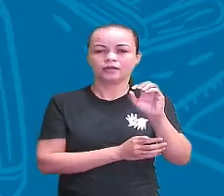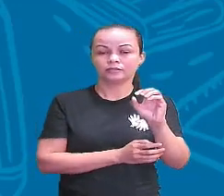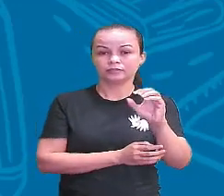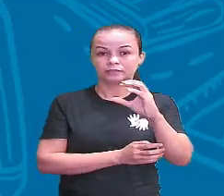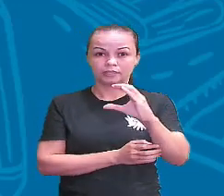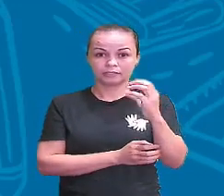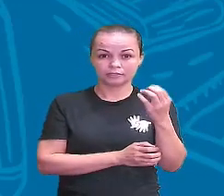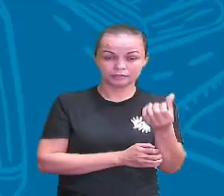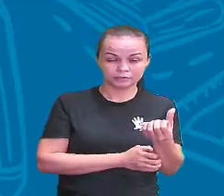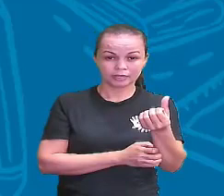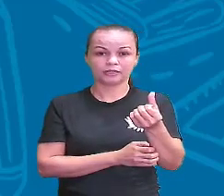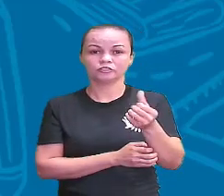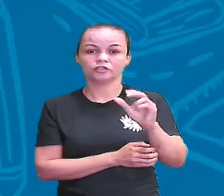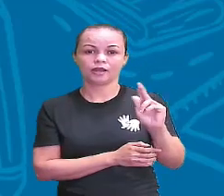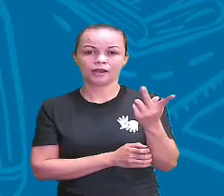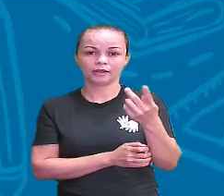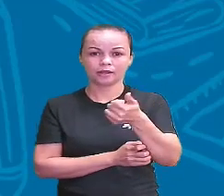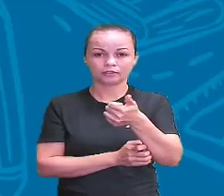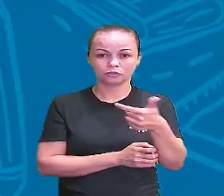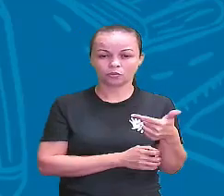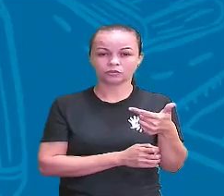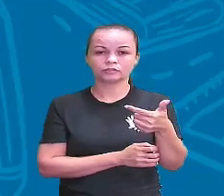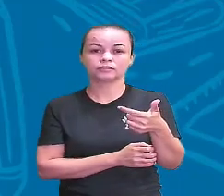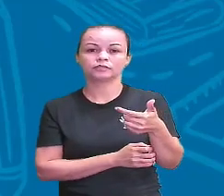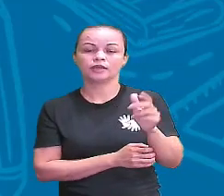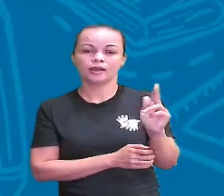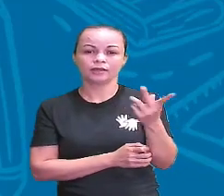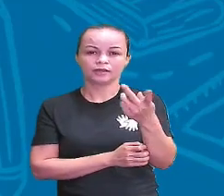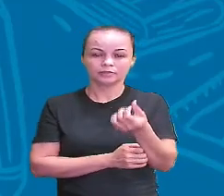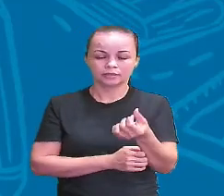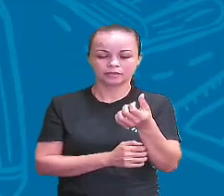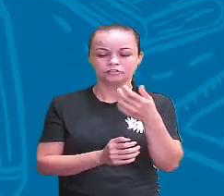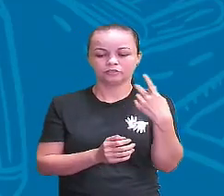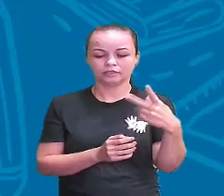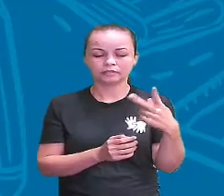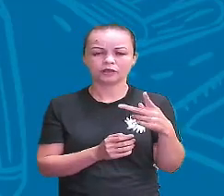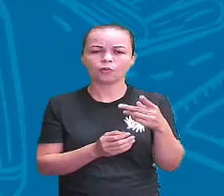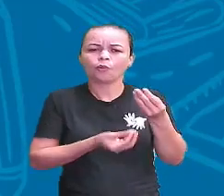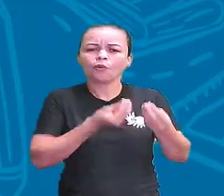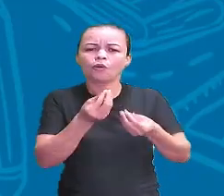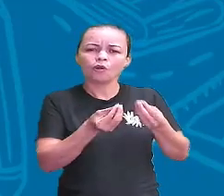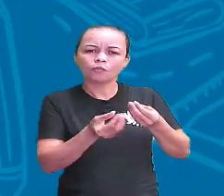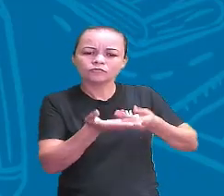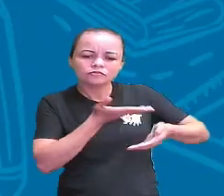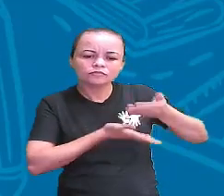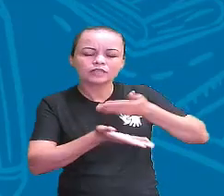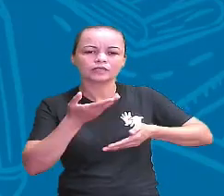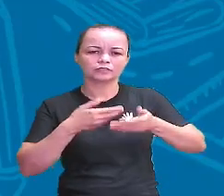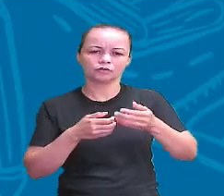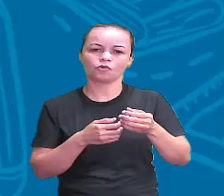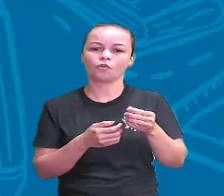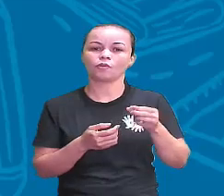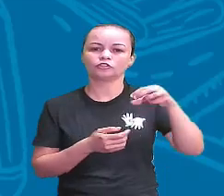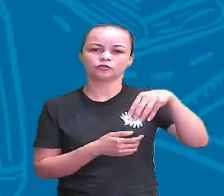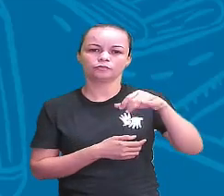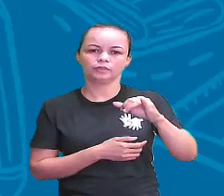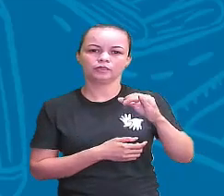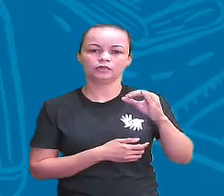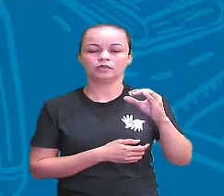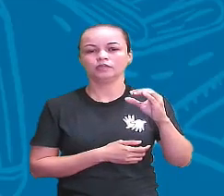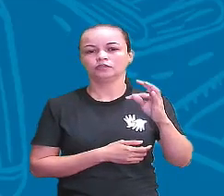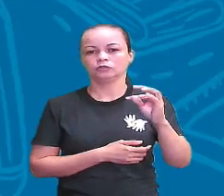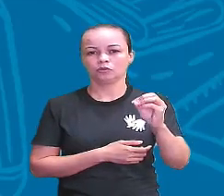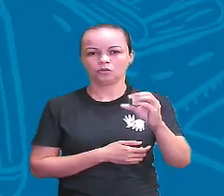C6H12O6, vocês vão entender como essa molécula ela vai ter uma relação íntima com as mitocôndrias, que é essa